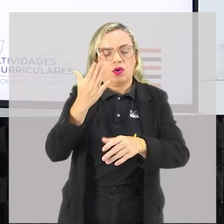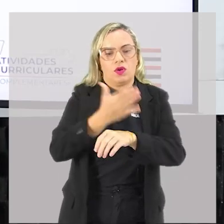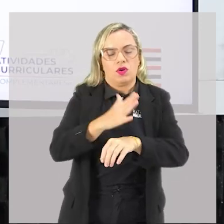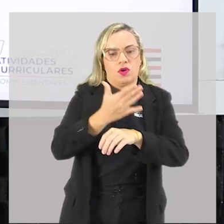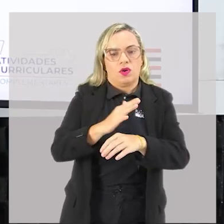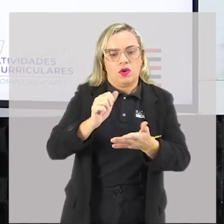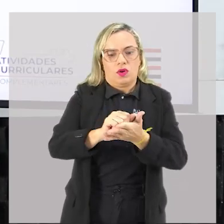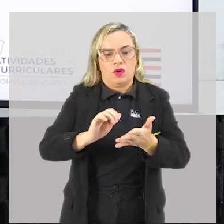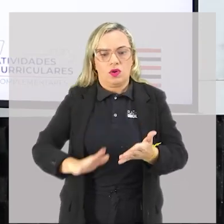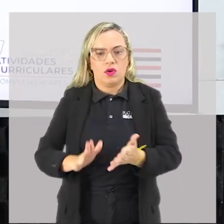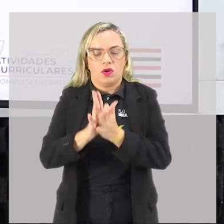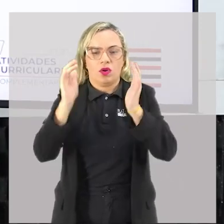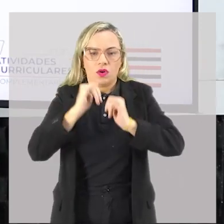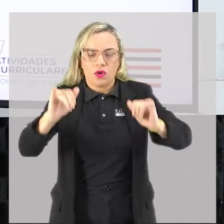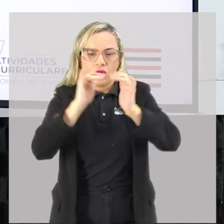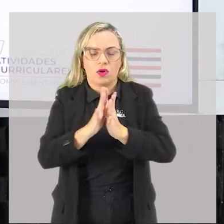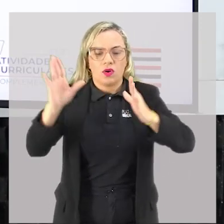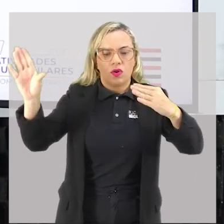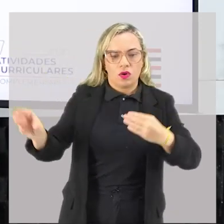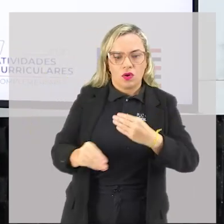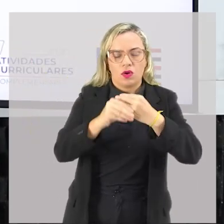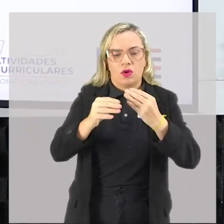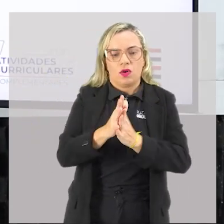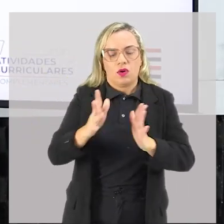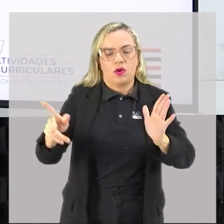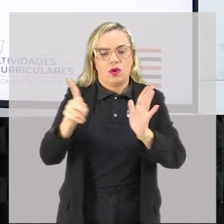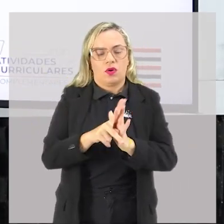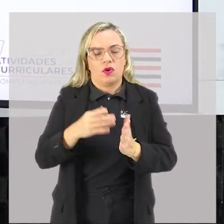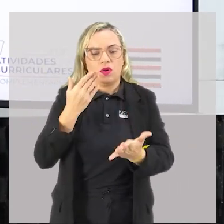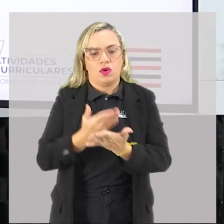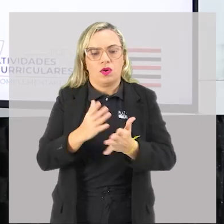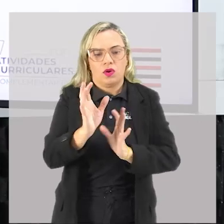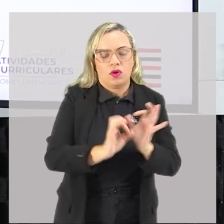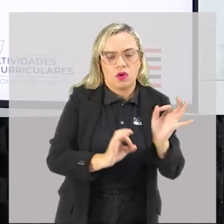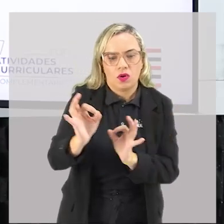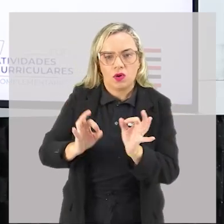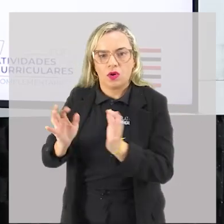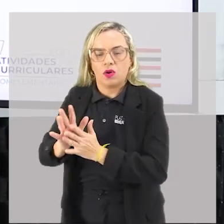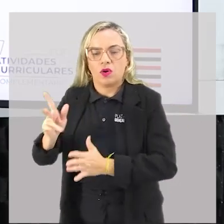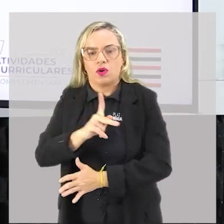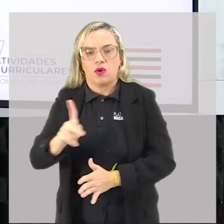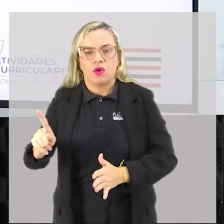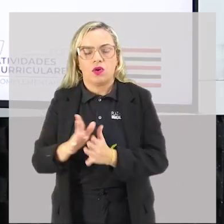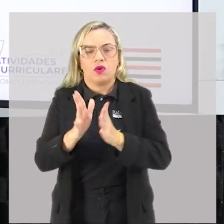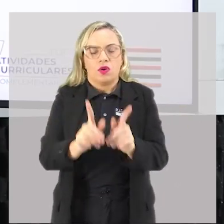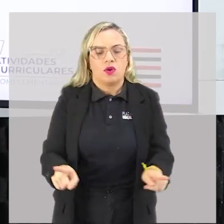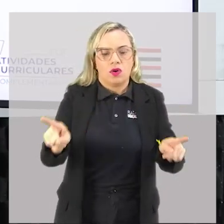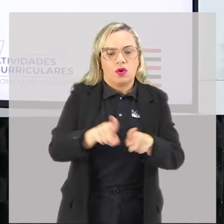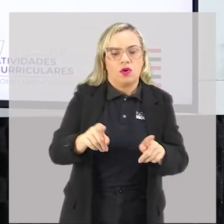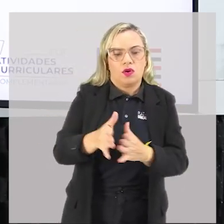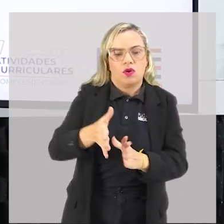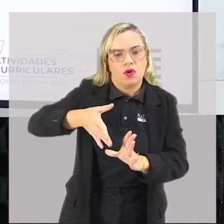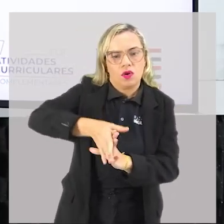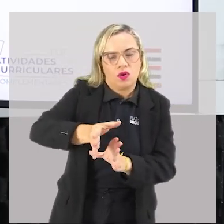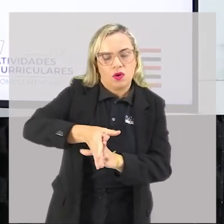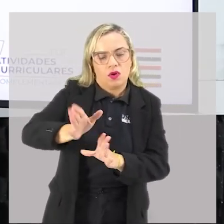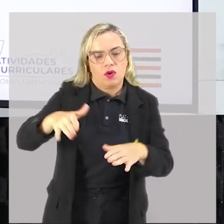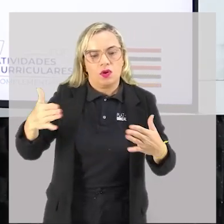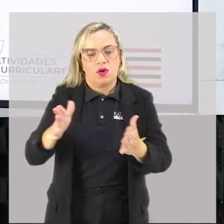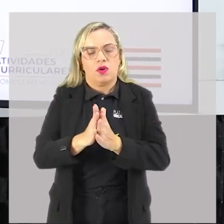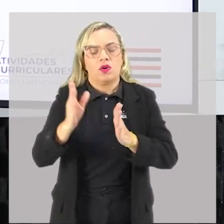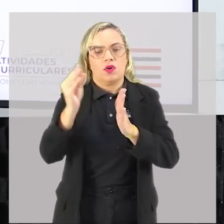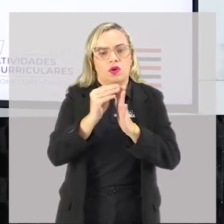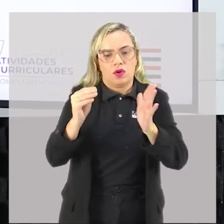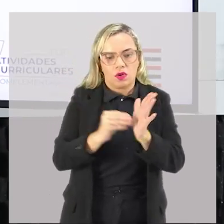informações complementares para que você possa fazer o seu autoestudo e o seu professor ou sua professora também te dá orientações em relação a esse